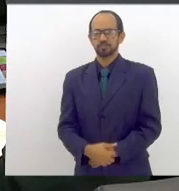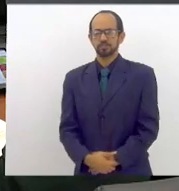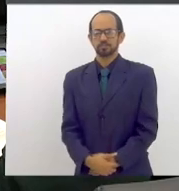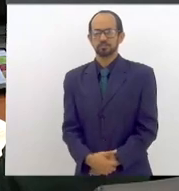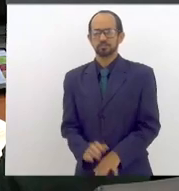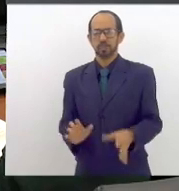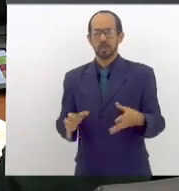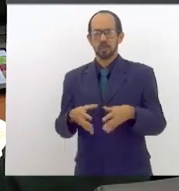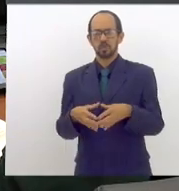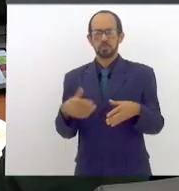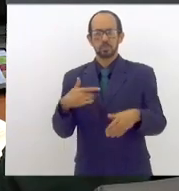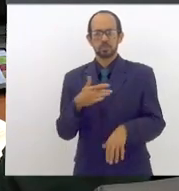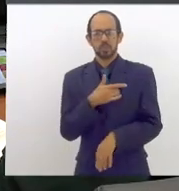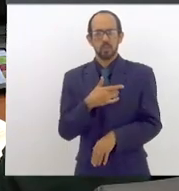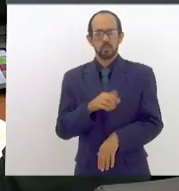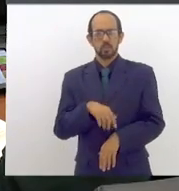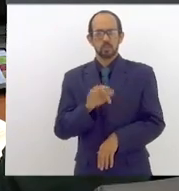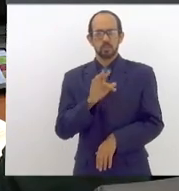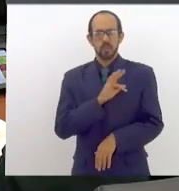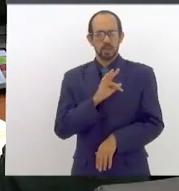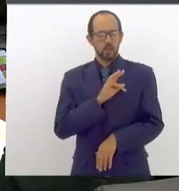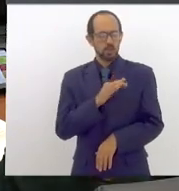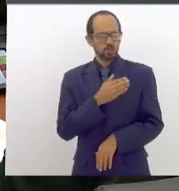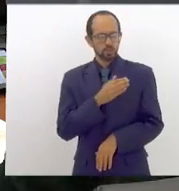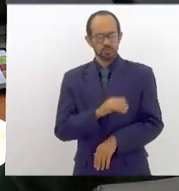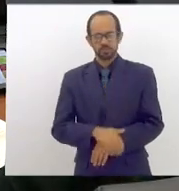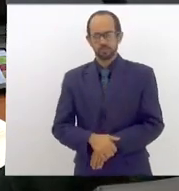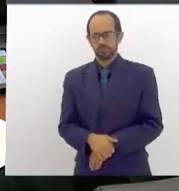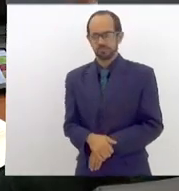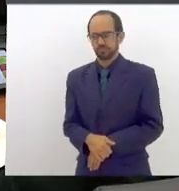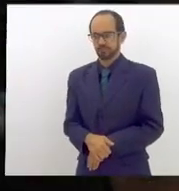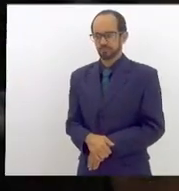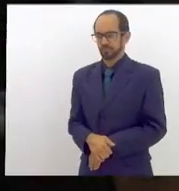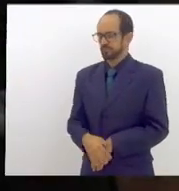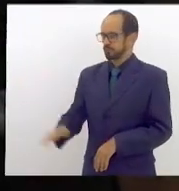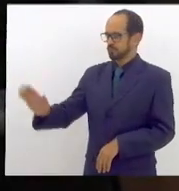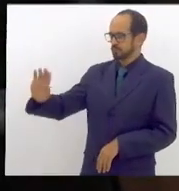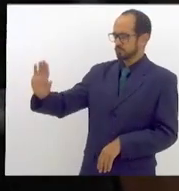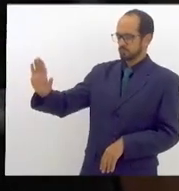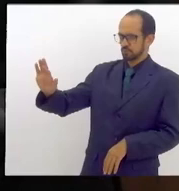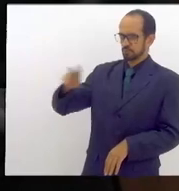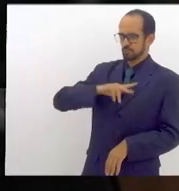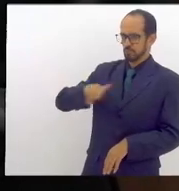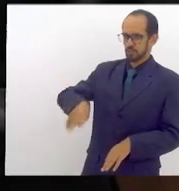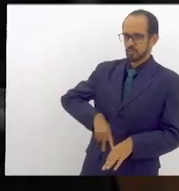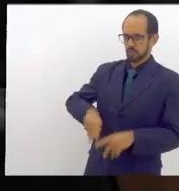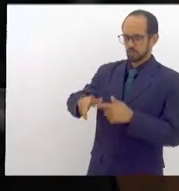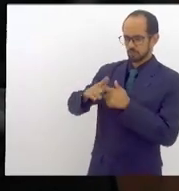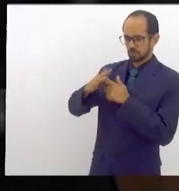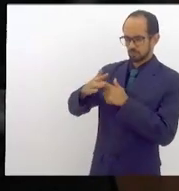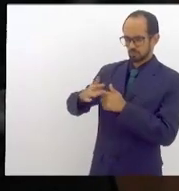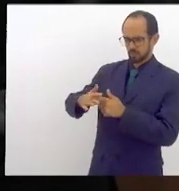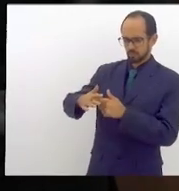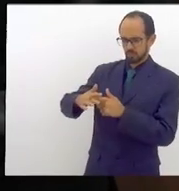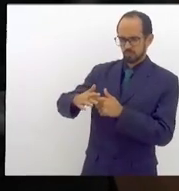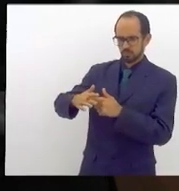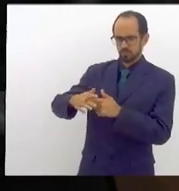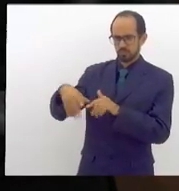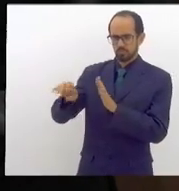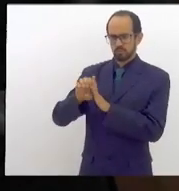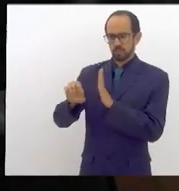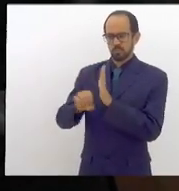pela comissão de saúde deputada Marta Rocha Presidente fazer uma retificação aqui a